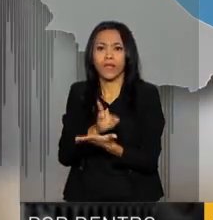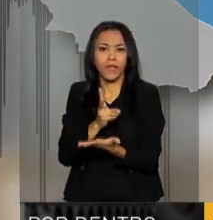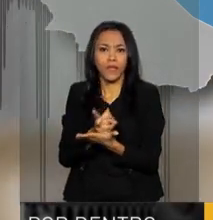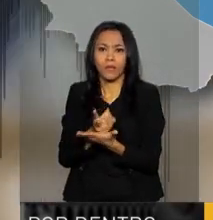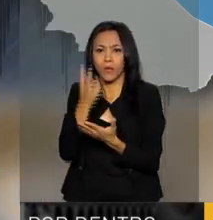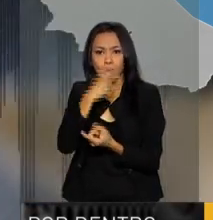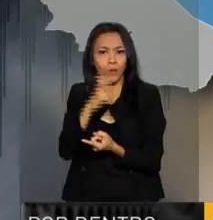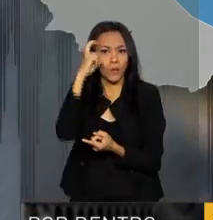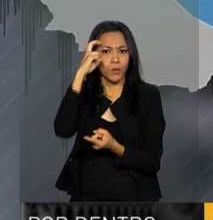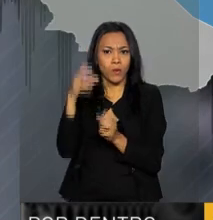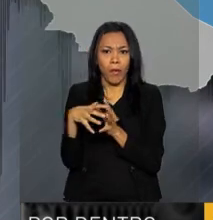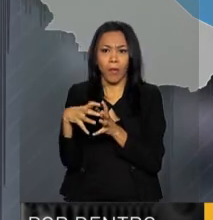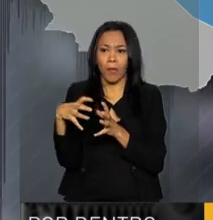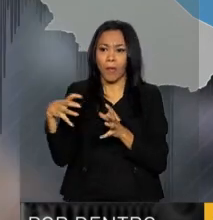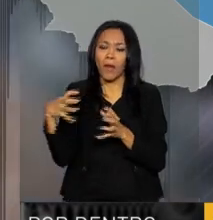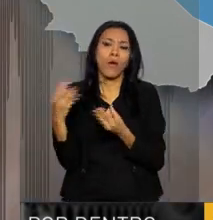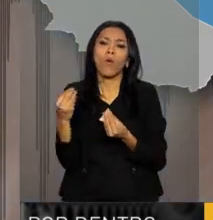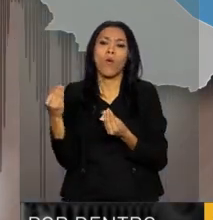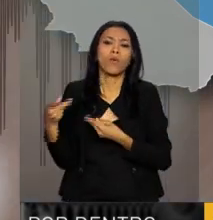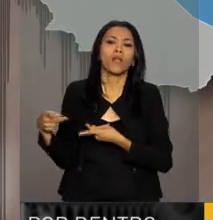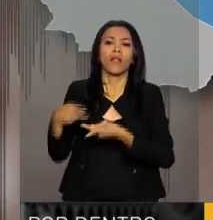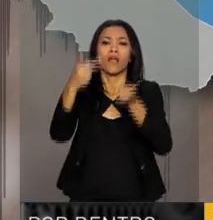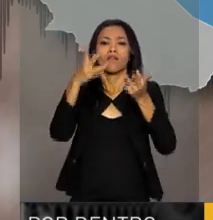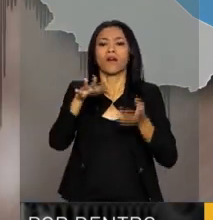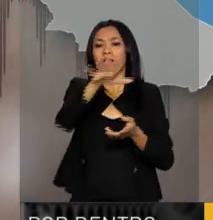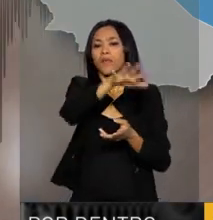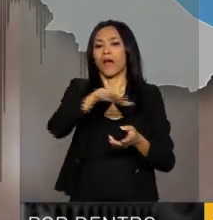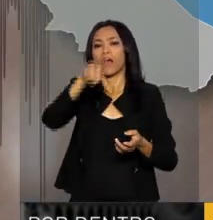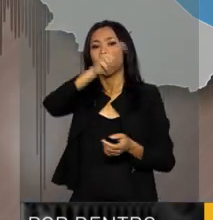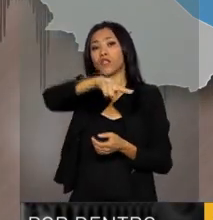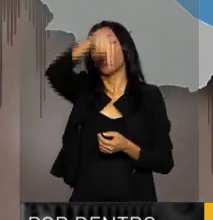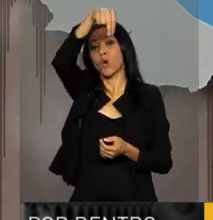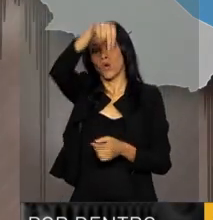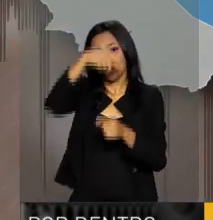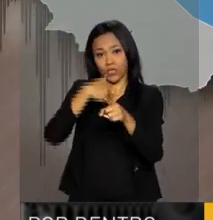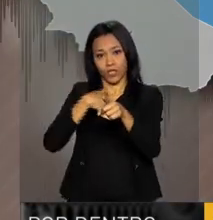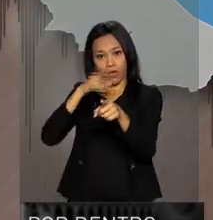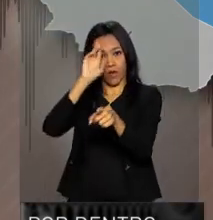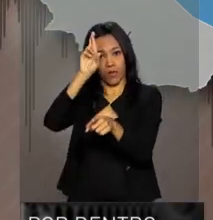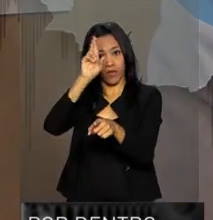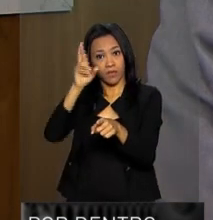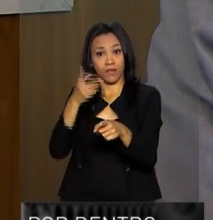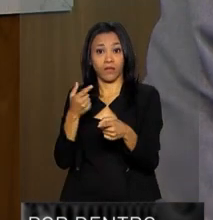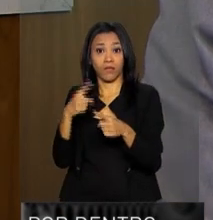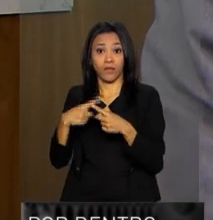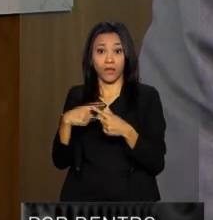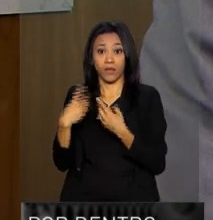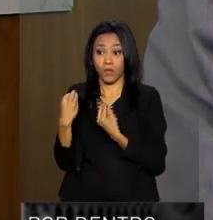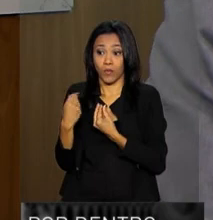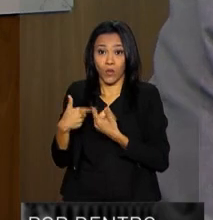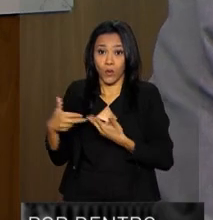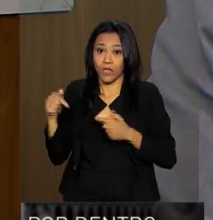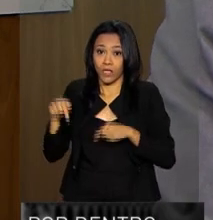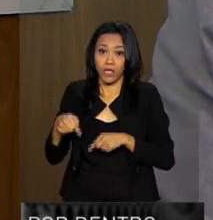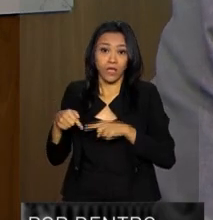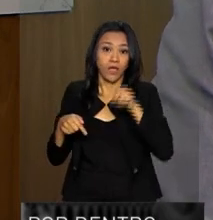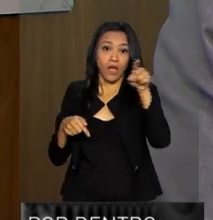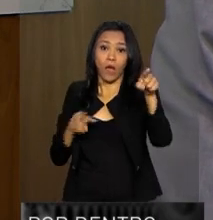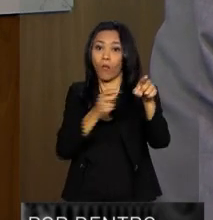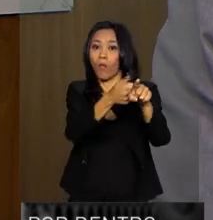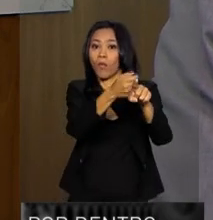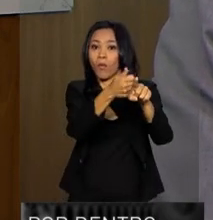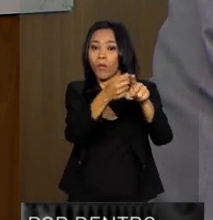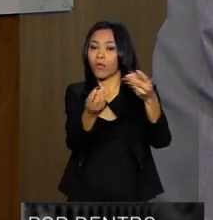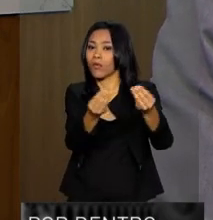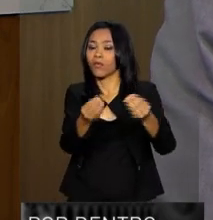atravessa e para a região norte principalmente que é onde eu me apresento é a cidade de manaus taís obrigado pela sua